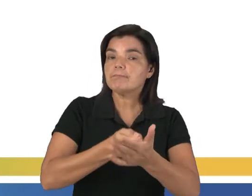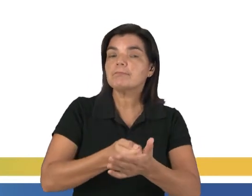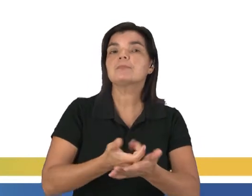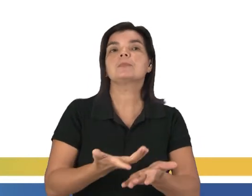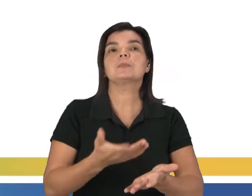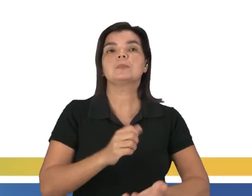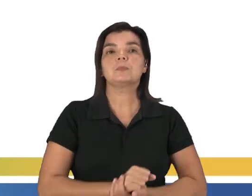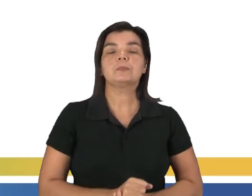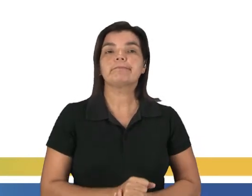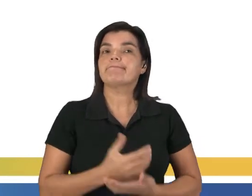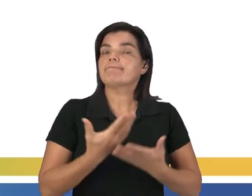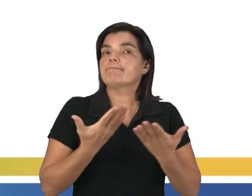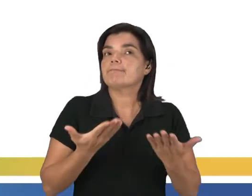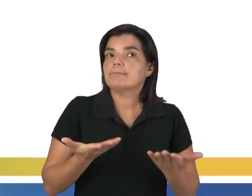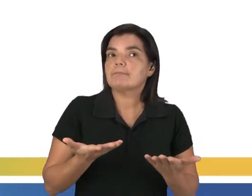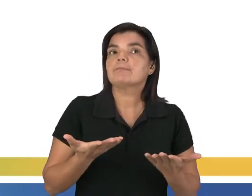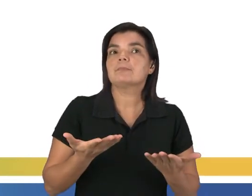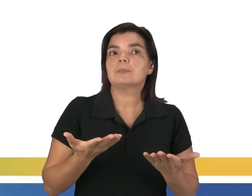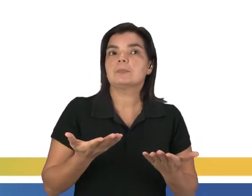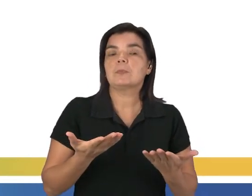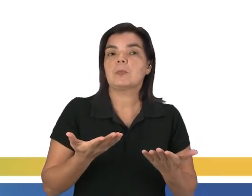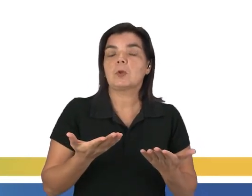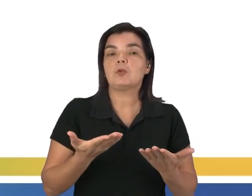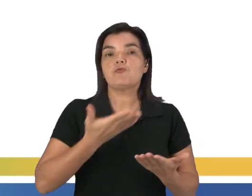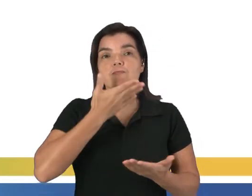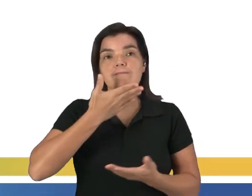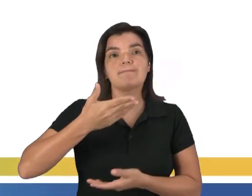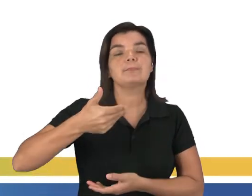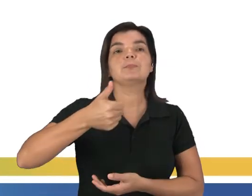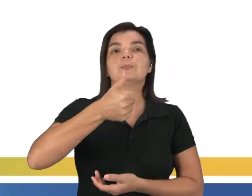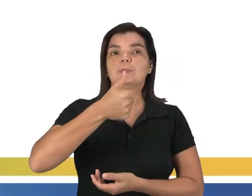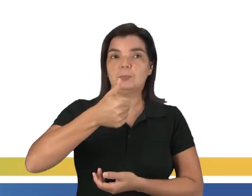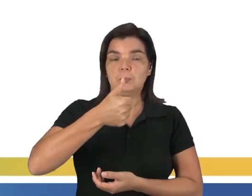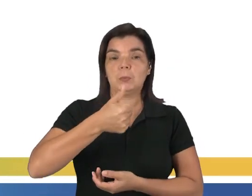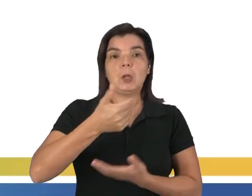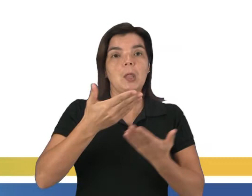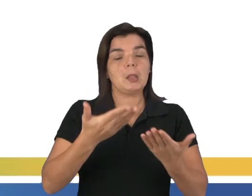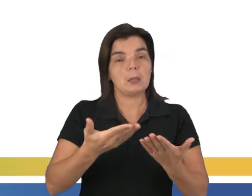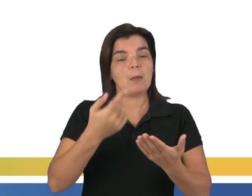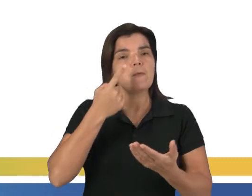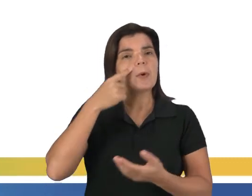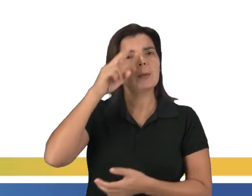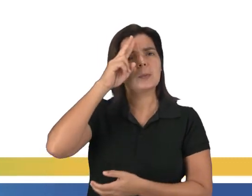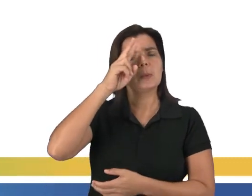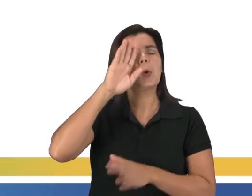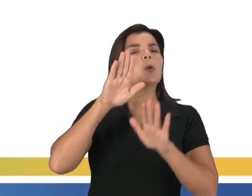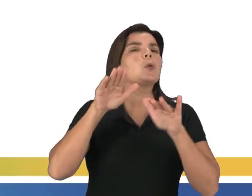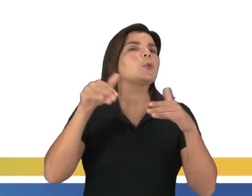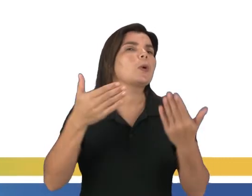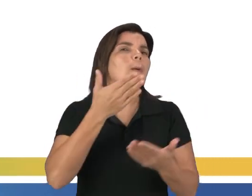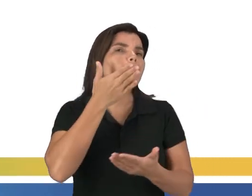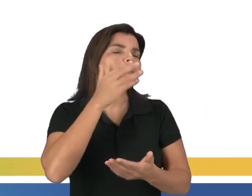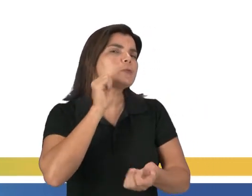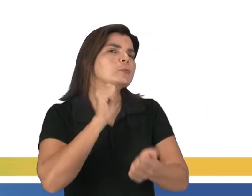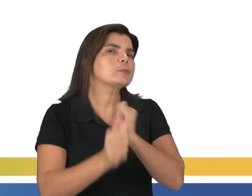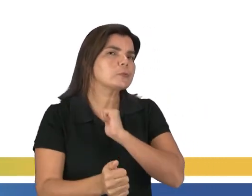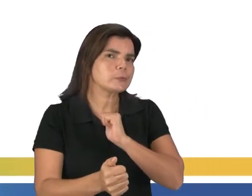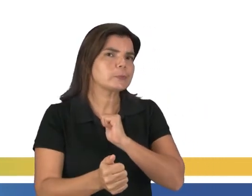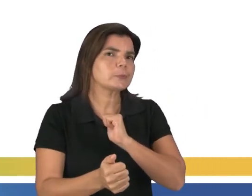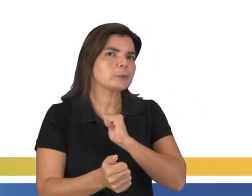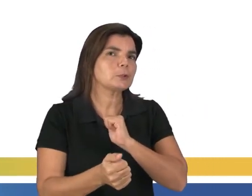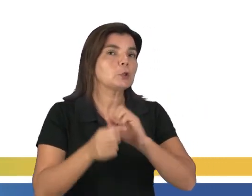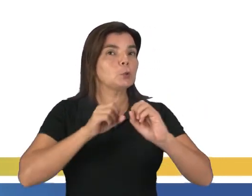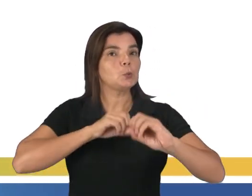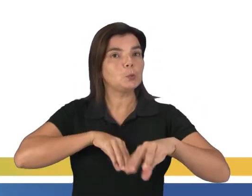de, vamos dizer, de aperfeiçoamento, né? Então, a gente vai lembrar de qual tipo de esporte, né?